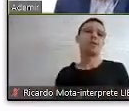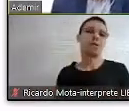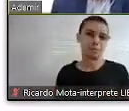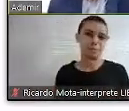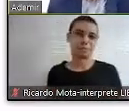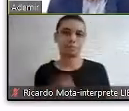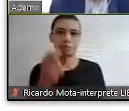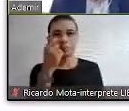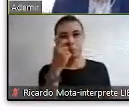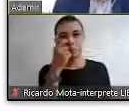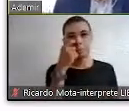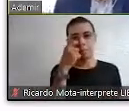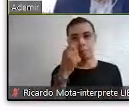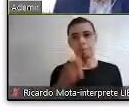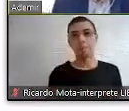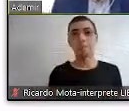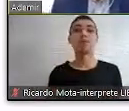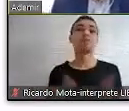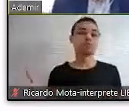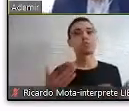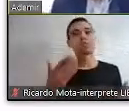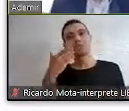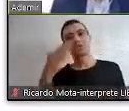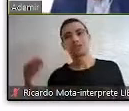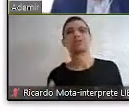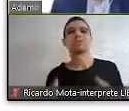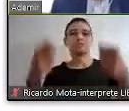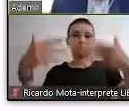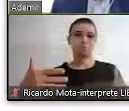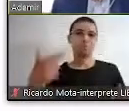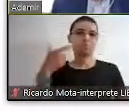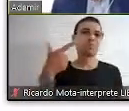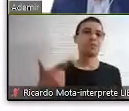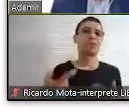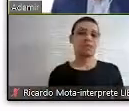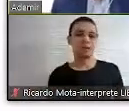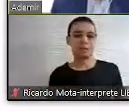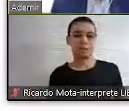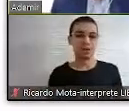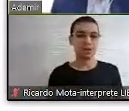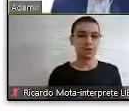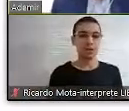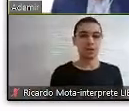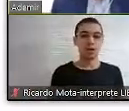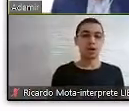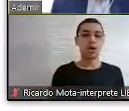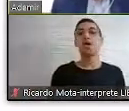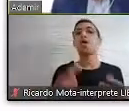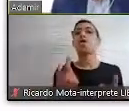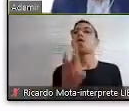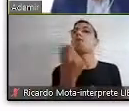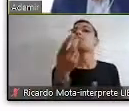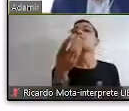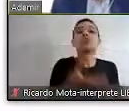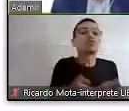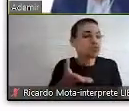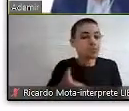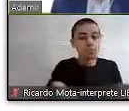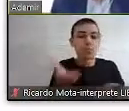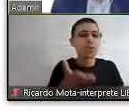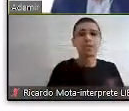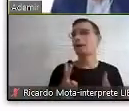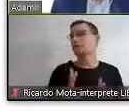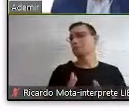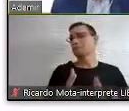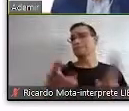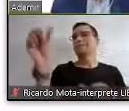Isso que nós deixamos essa mensagem do chão síndico, o custo do cuidado é sempre menor do